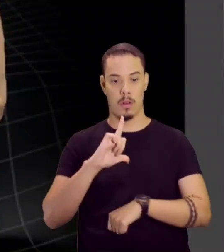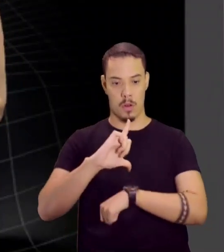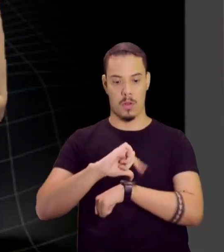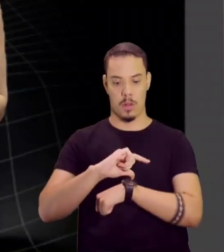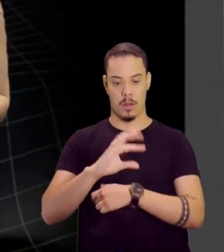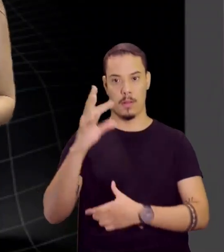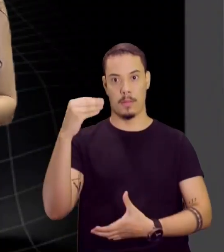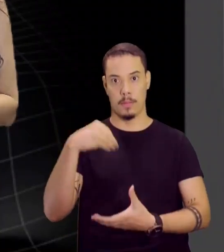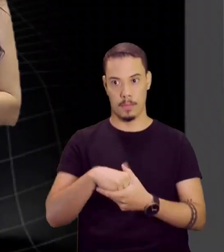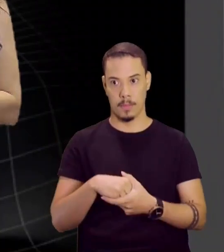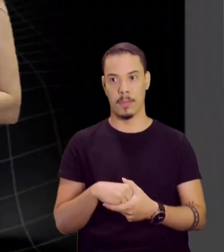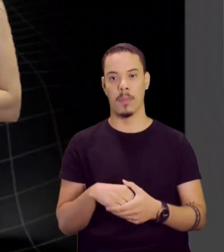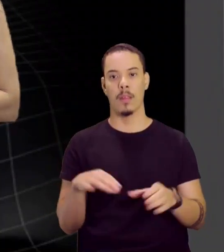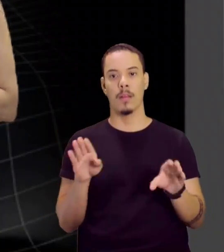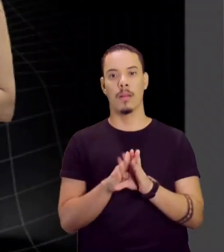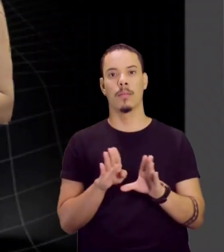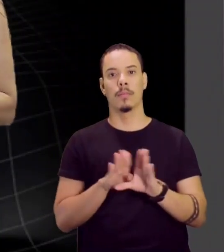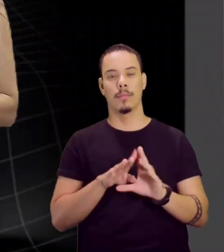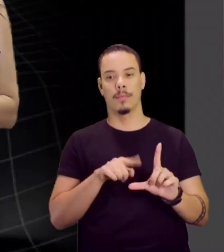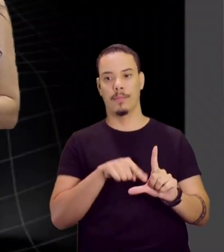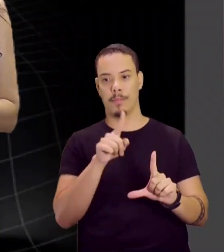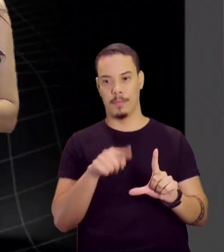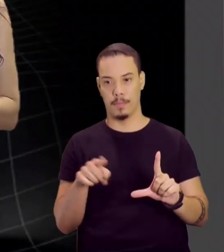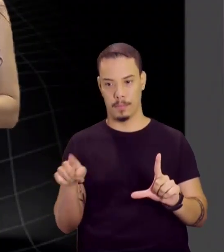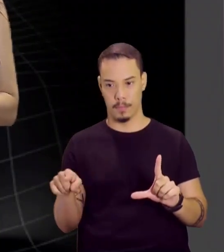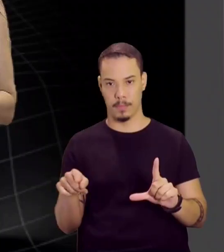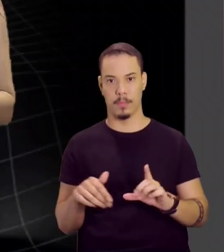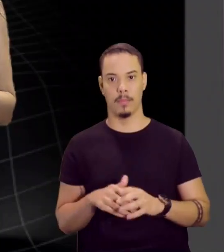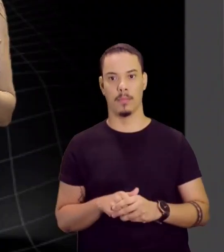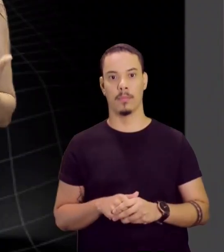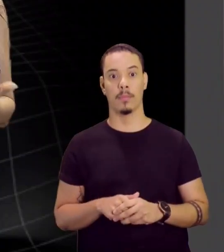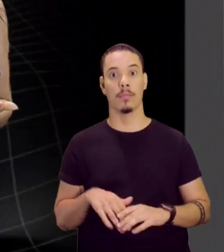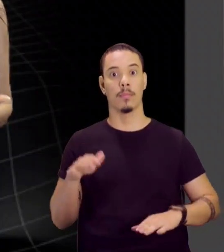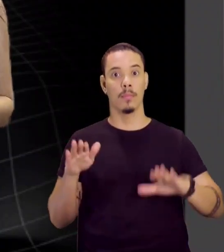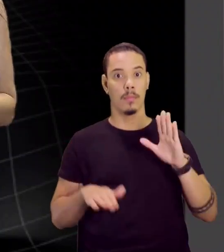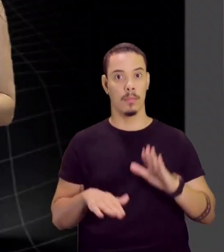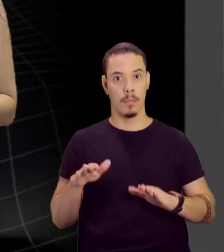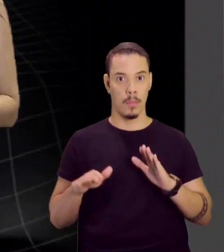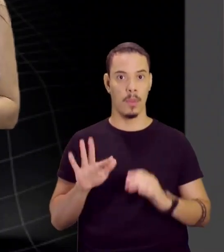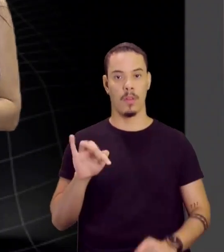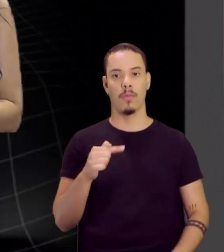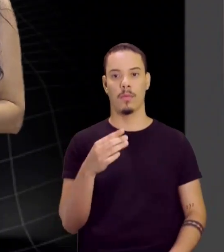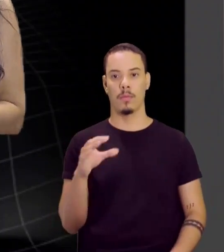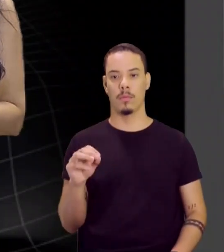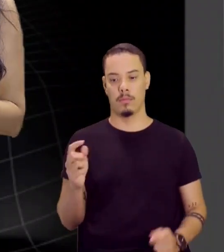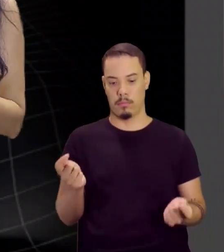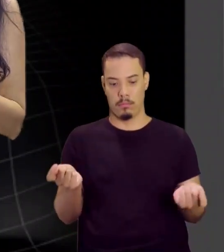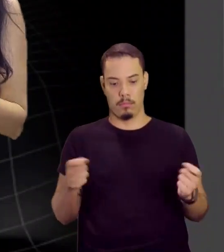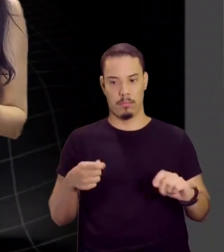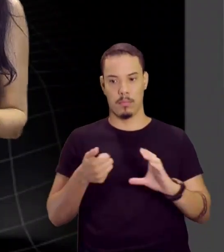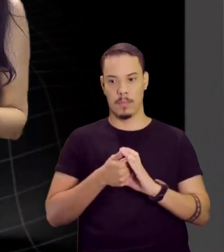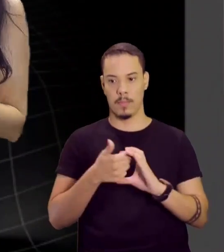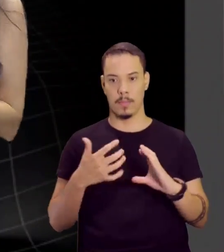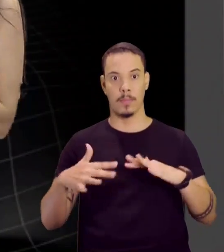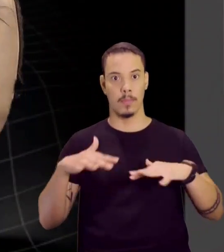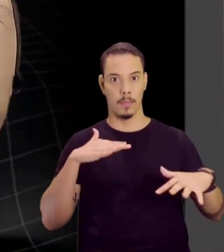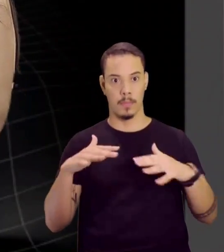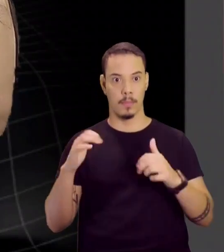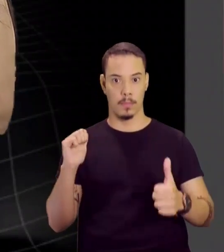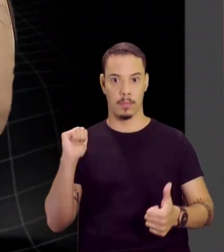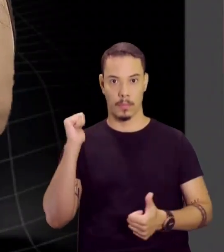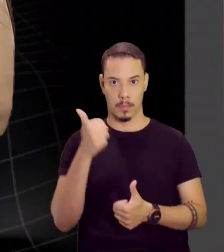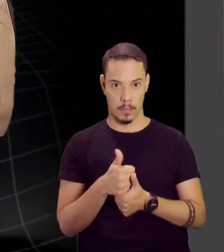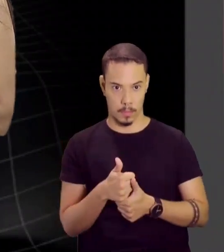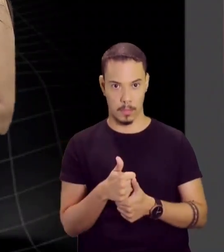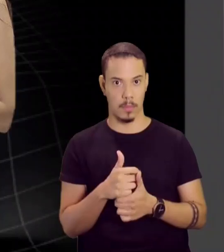E também nós vimos os gráficos, e nós vimos ali que dependendo da função, dá pra gente saber a característica do movimento